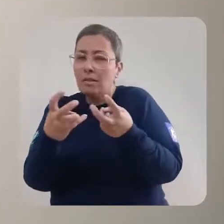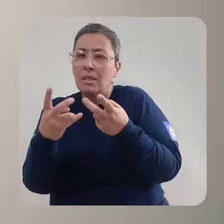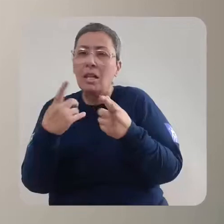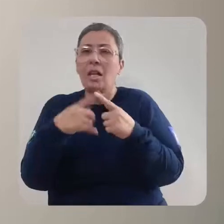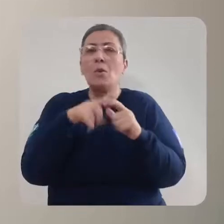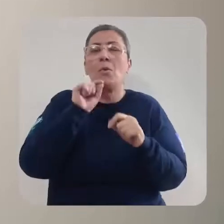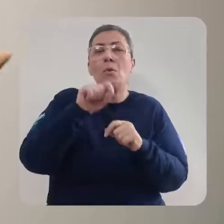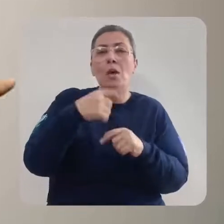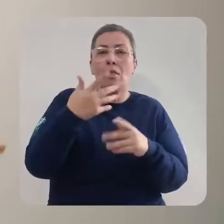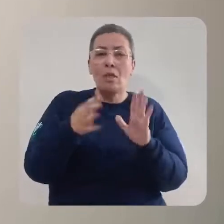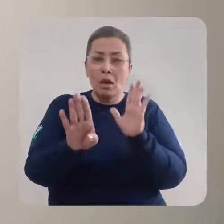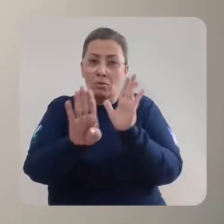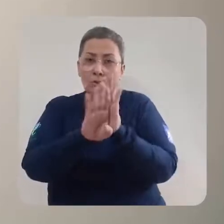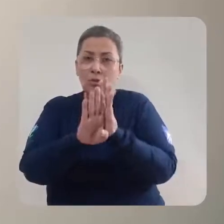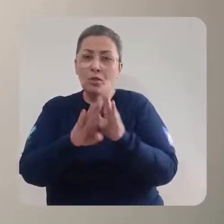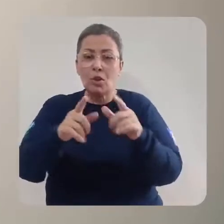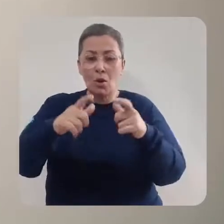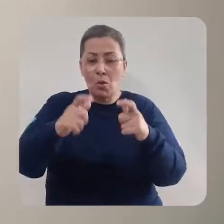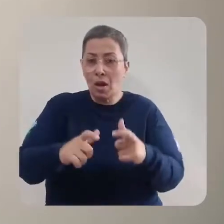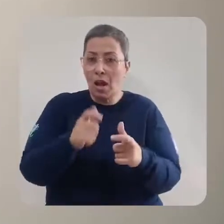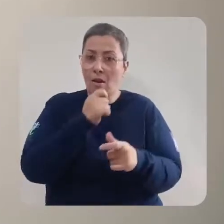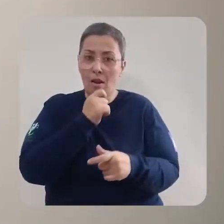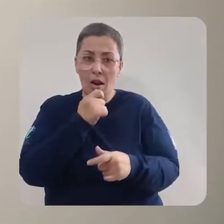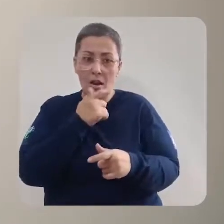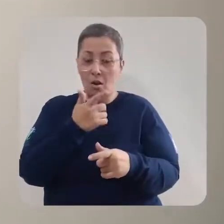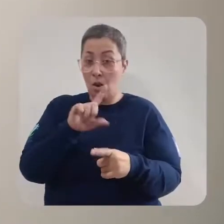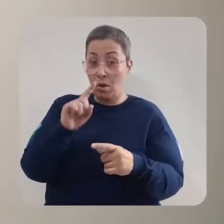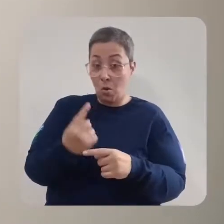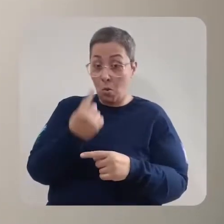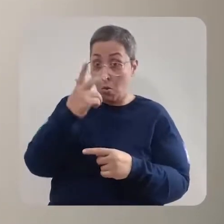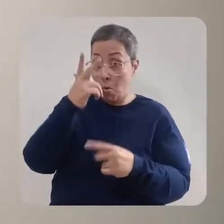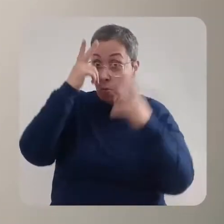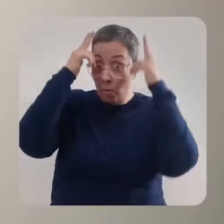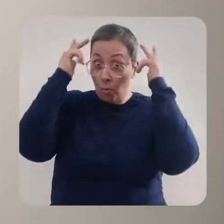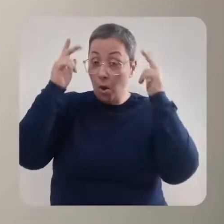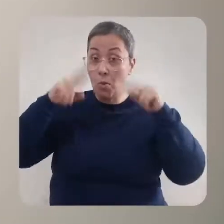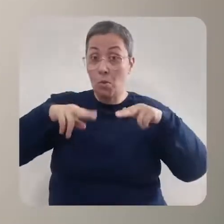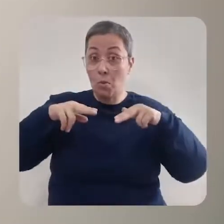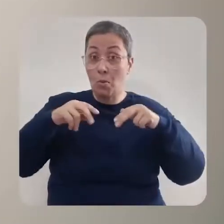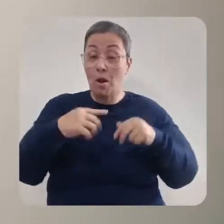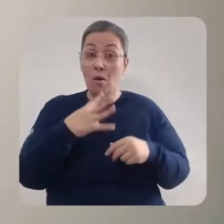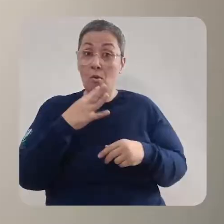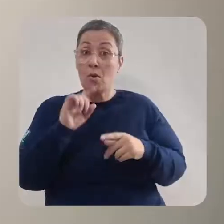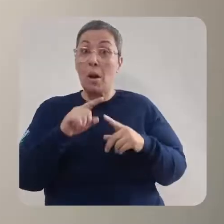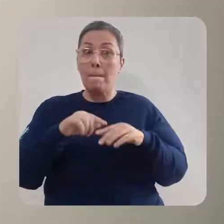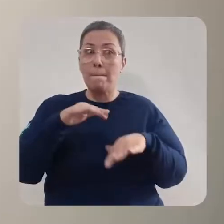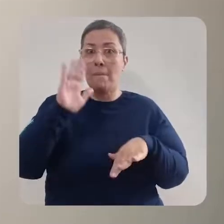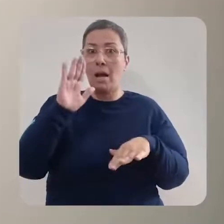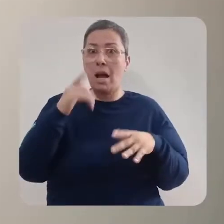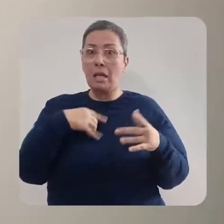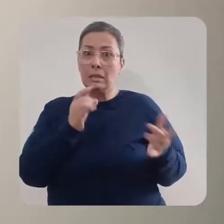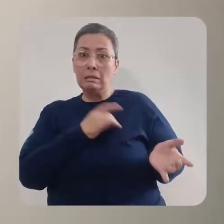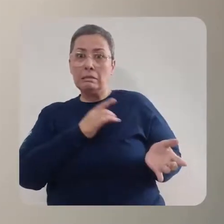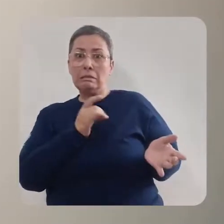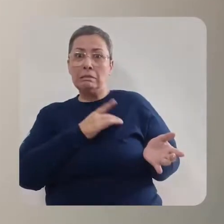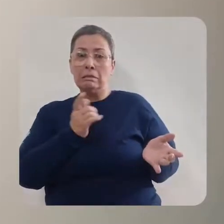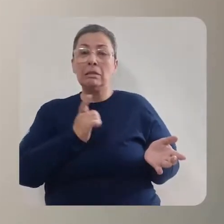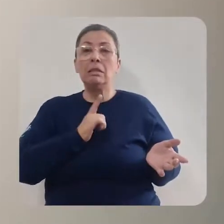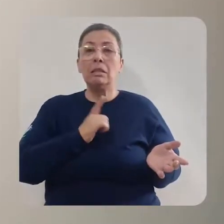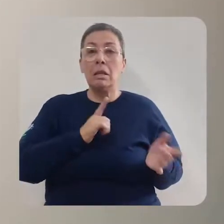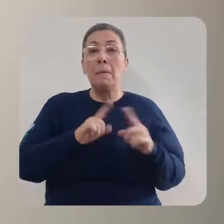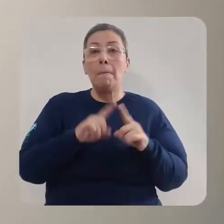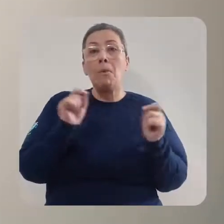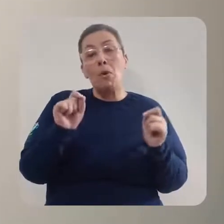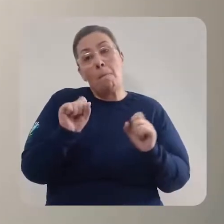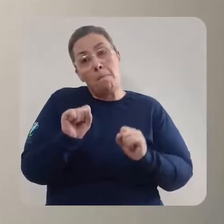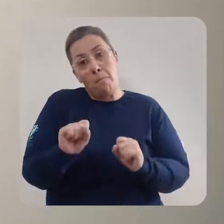percebendo. Então, quando ele chega num lugar que ele nunca foi, com um cabeleireiro que ele não conhece, ele fica mais amedrontado,